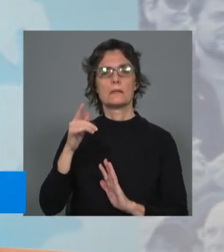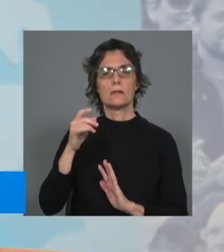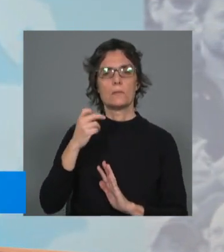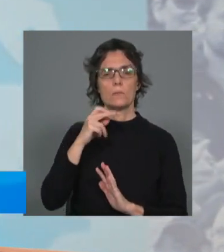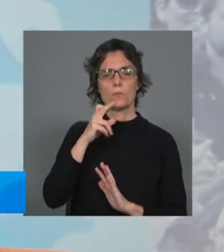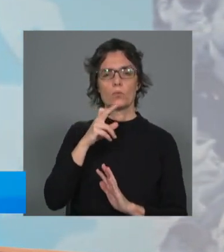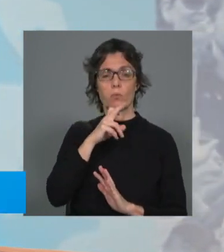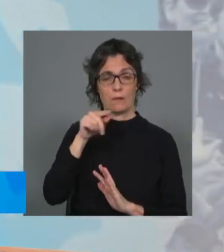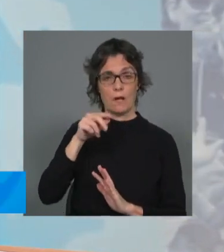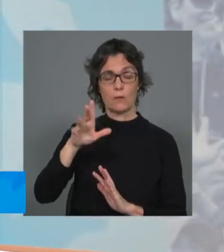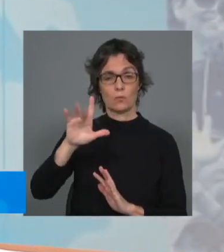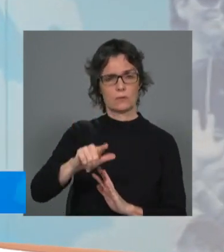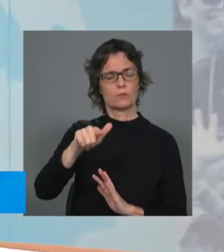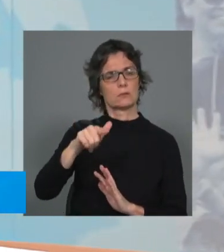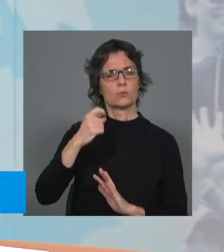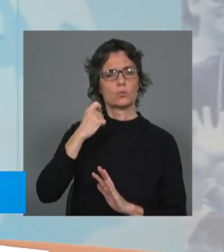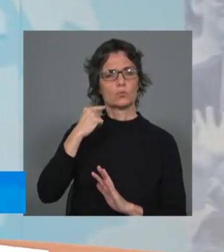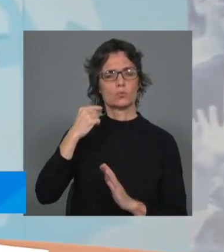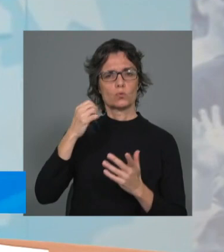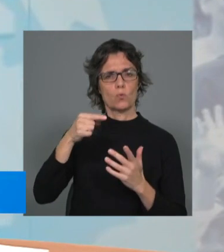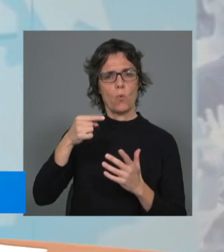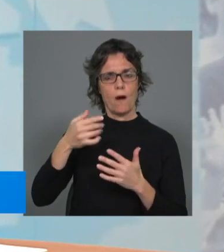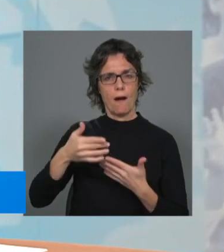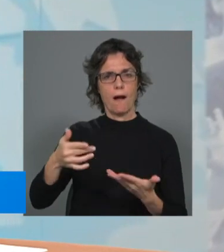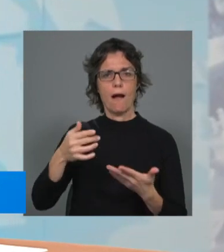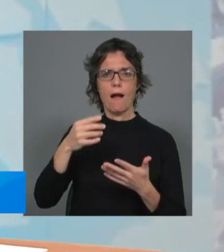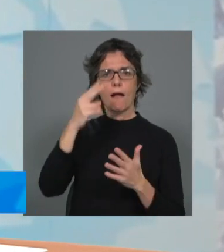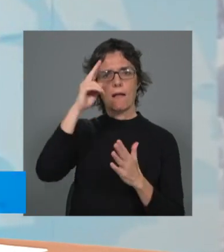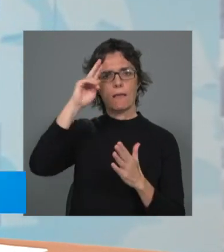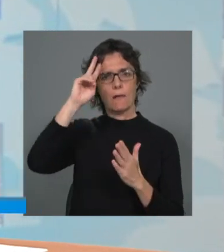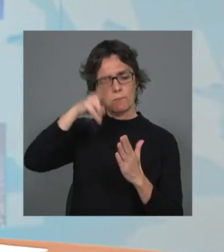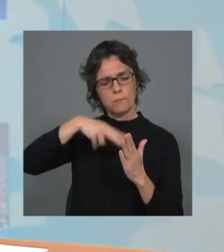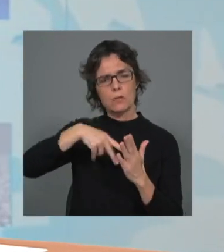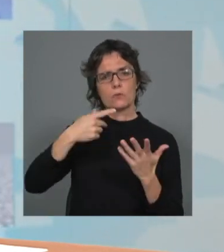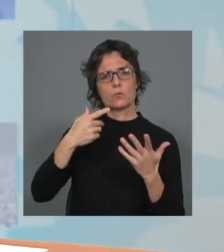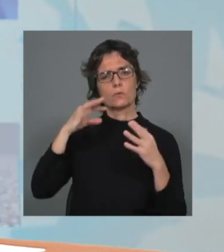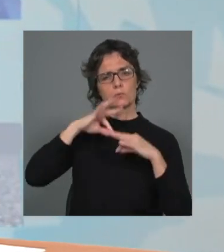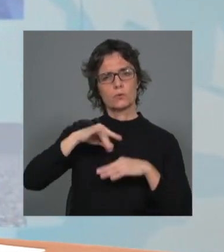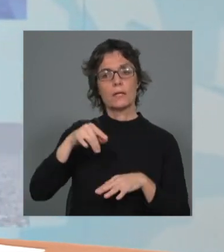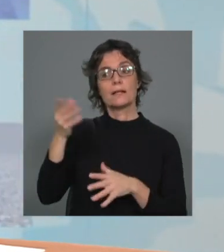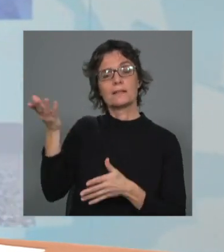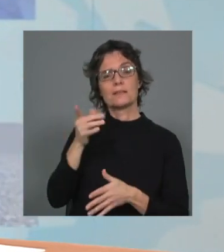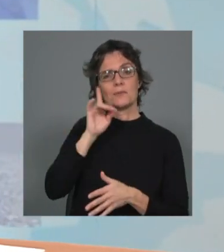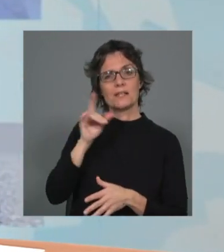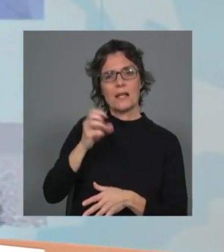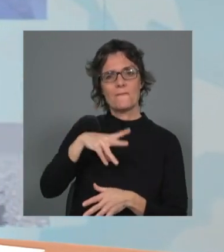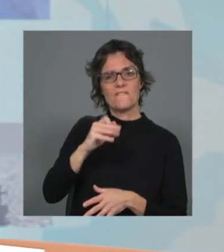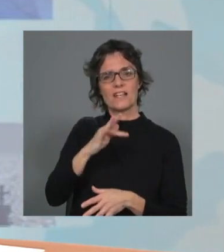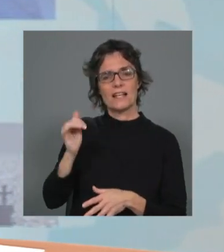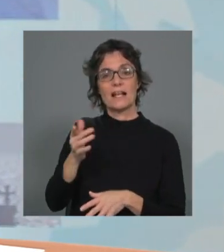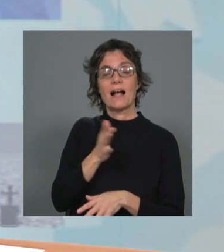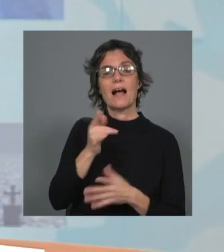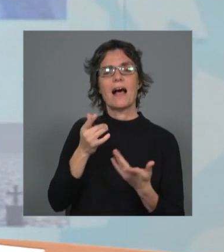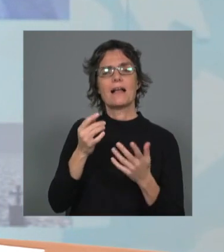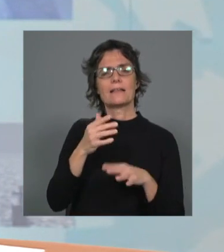Literatura e Espiritualidade. Dele nos vai falar a Maria Luísa Ferreira. Será logo após a rubrica da Fundação